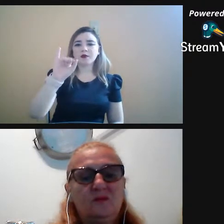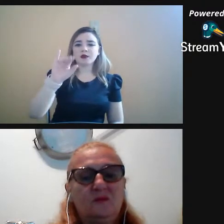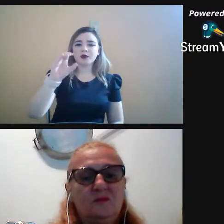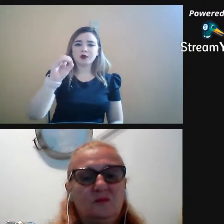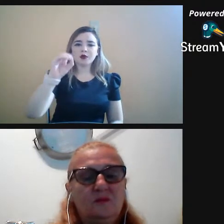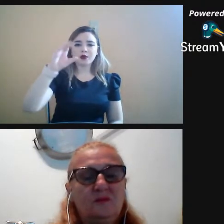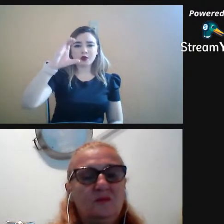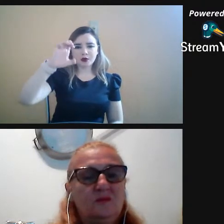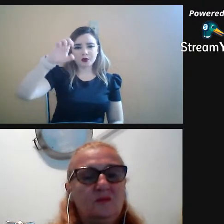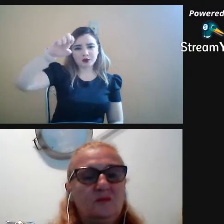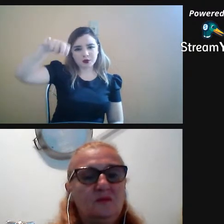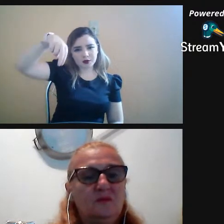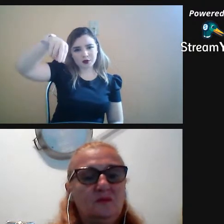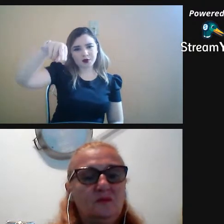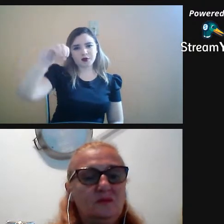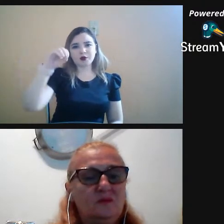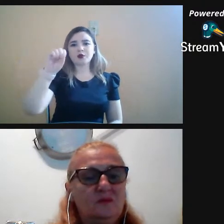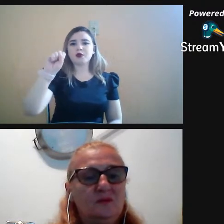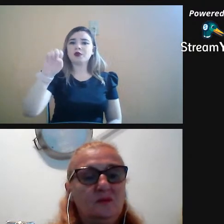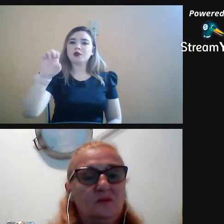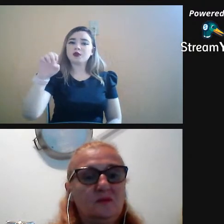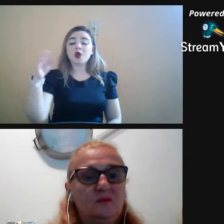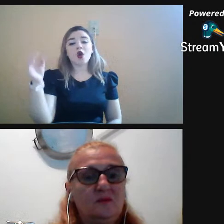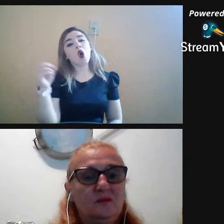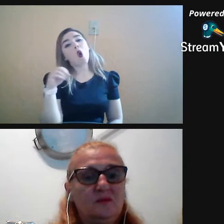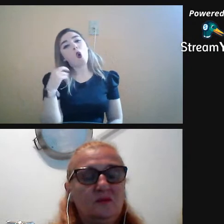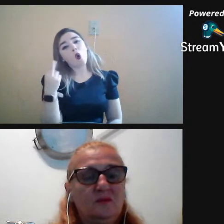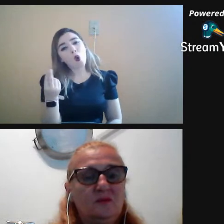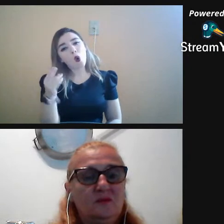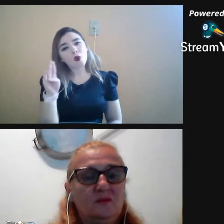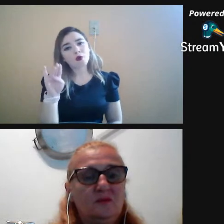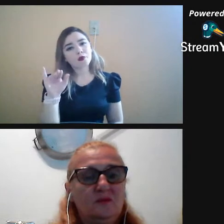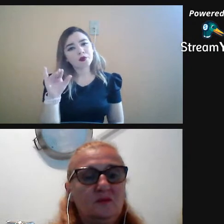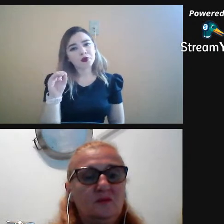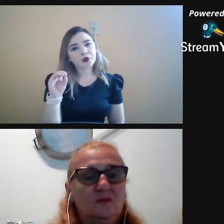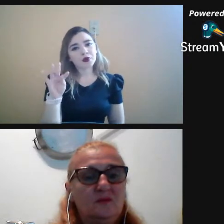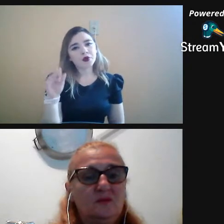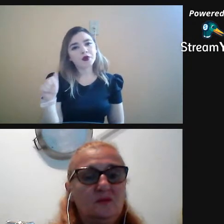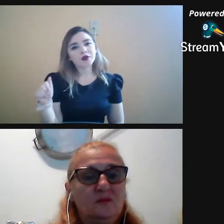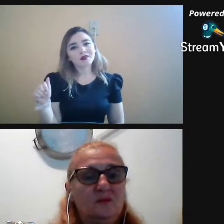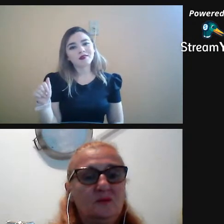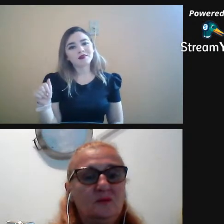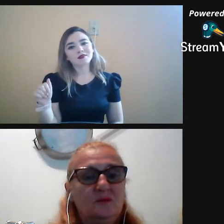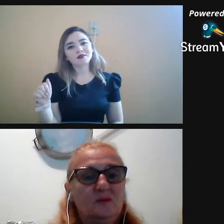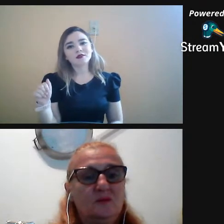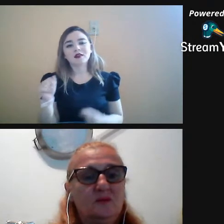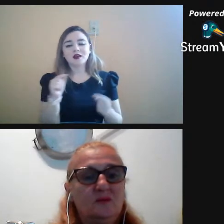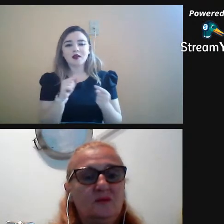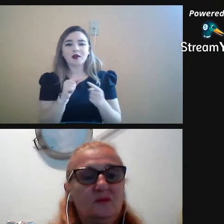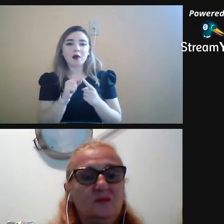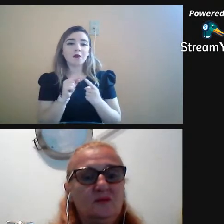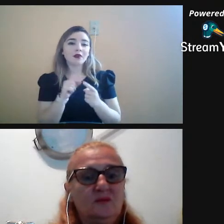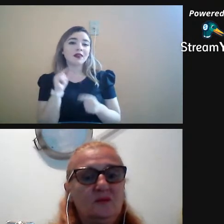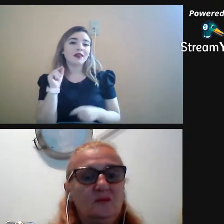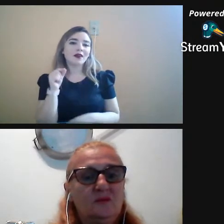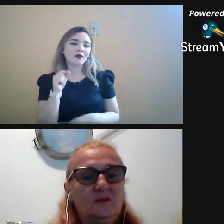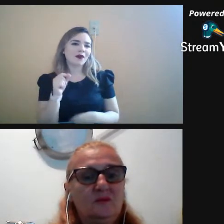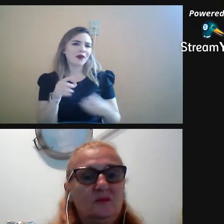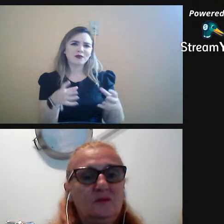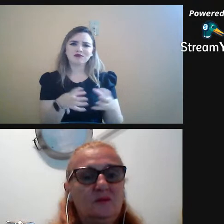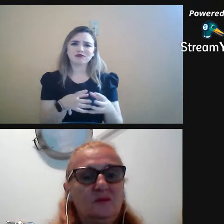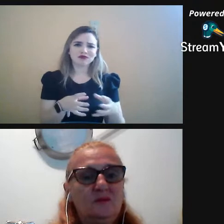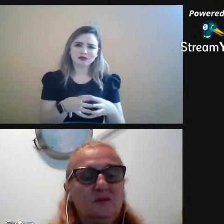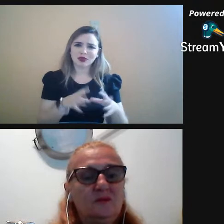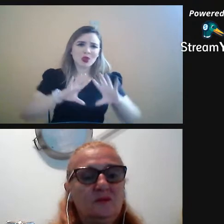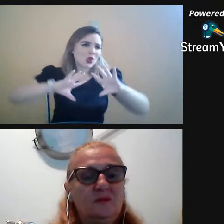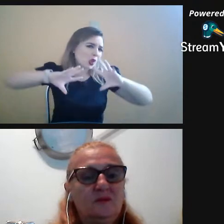para falar de comunidade. Então, quando você está falando assim da biota da Amazônia, você está falando de todo o